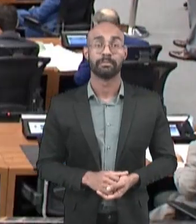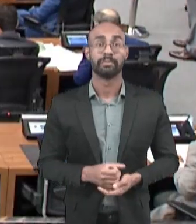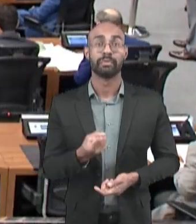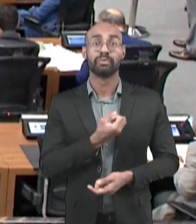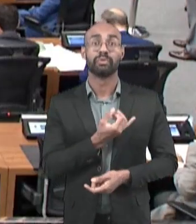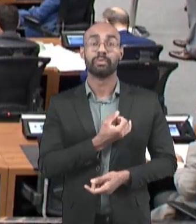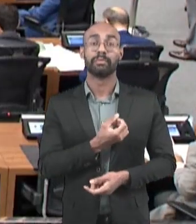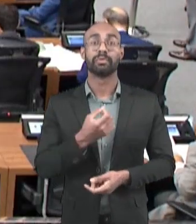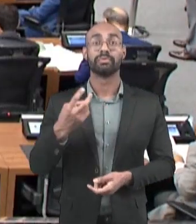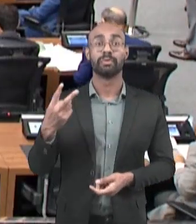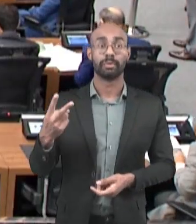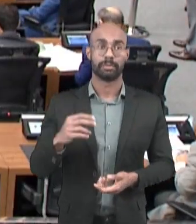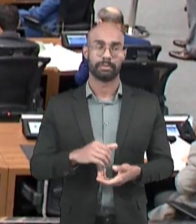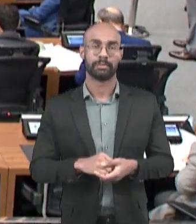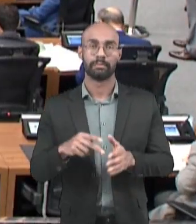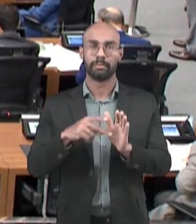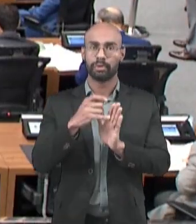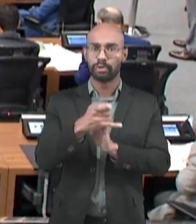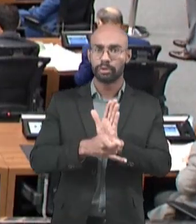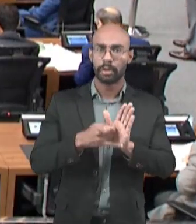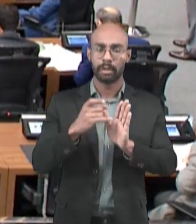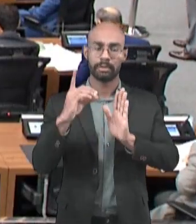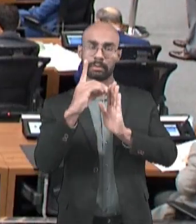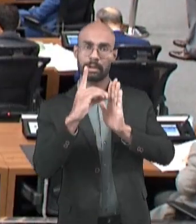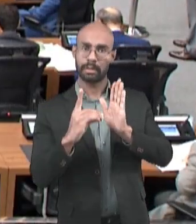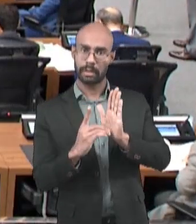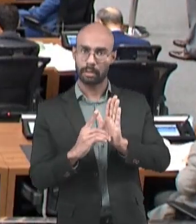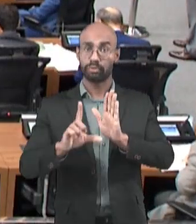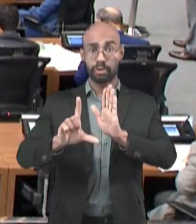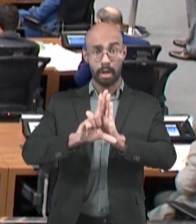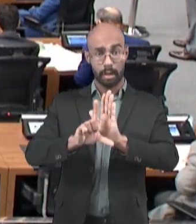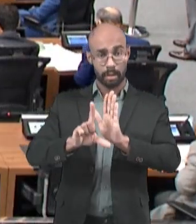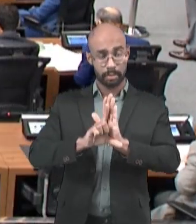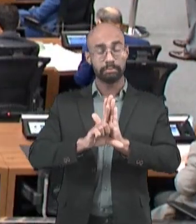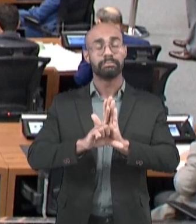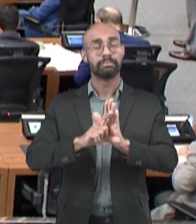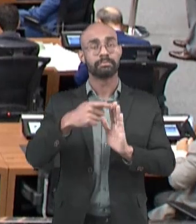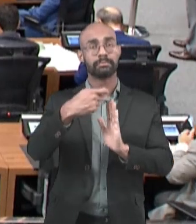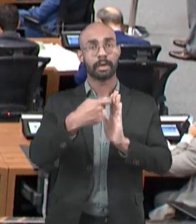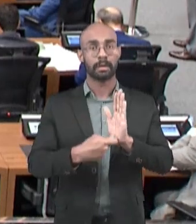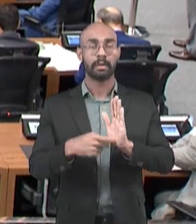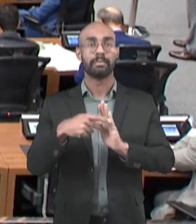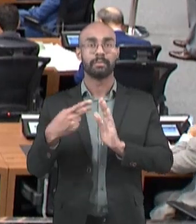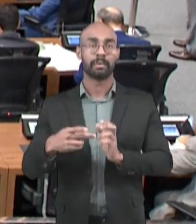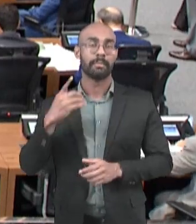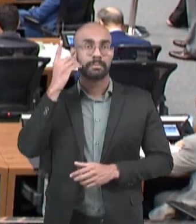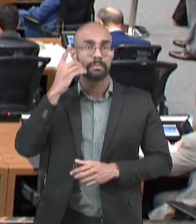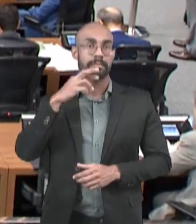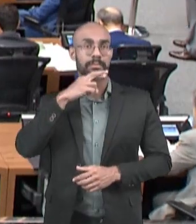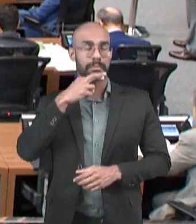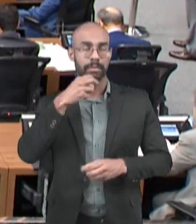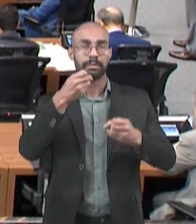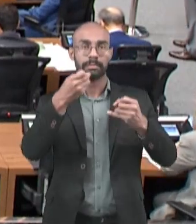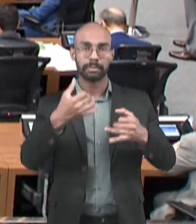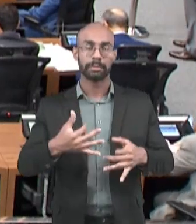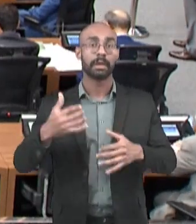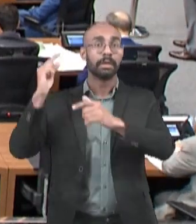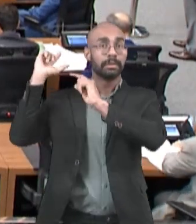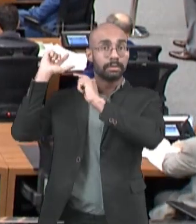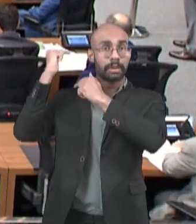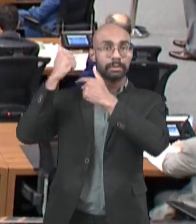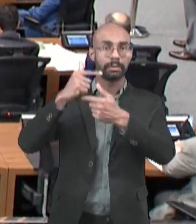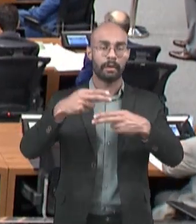Item 2 da pauta. Projeto de decreto legislativo de autoria do deputado Renato Câmara declara a